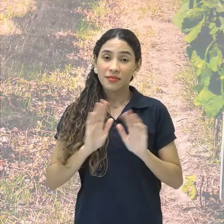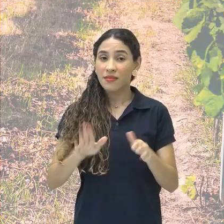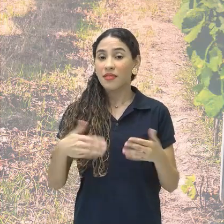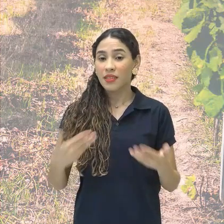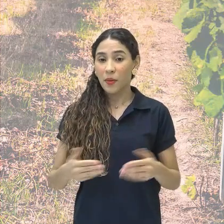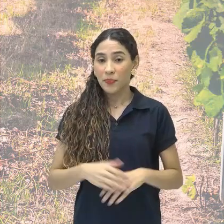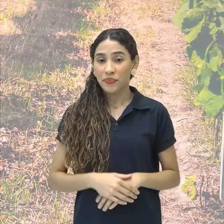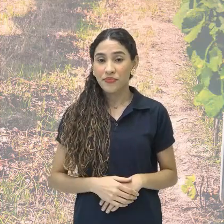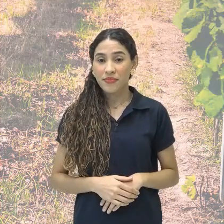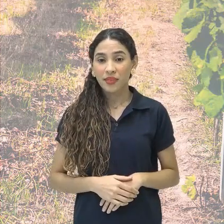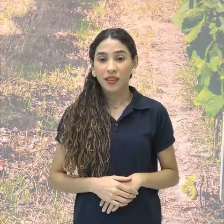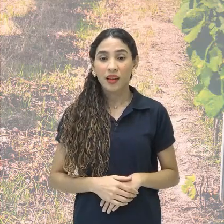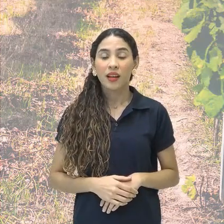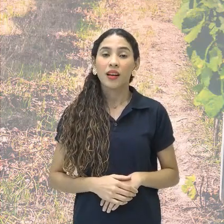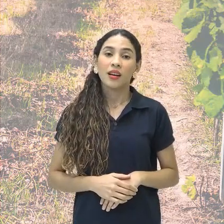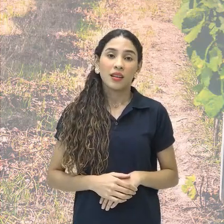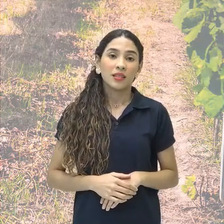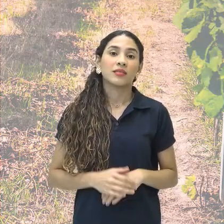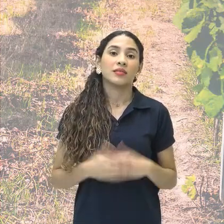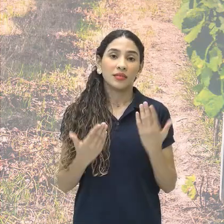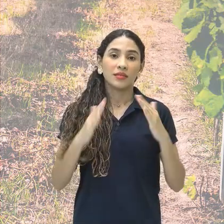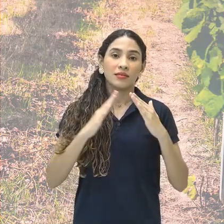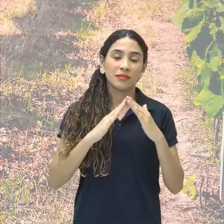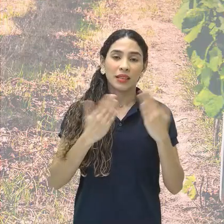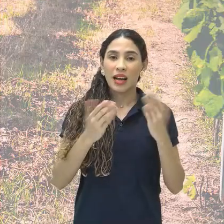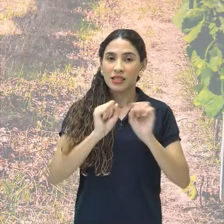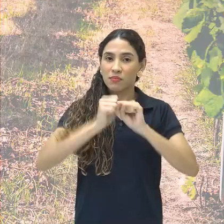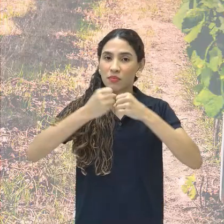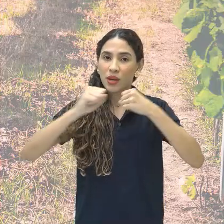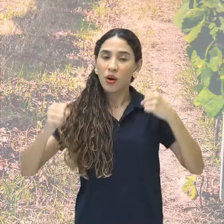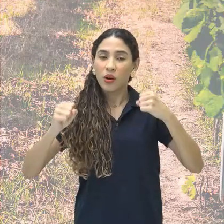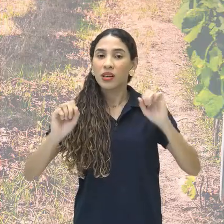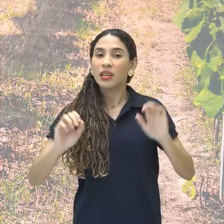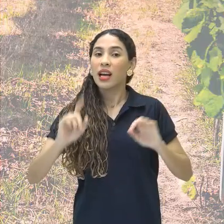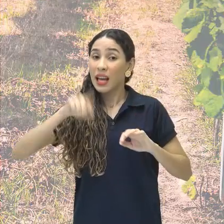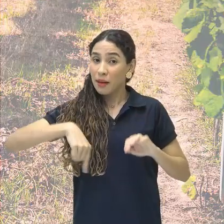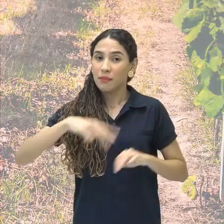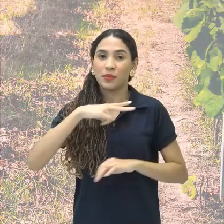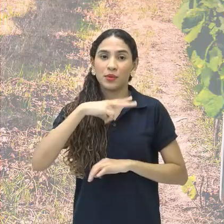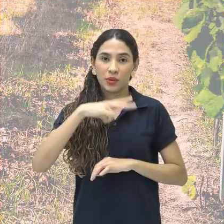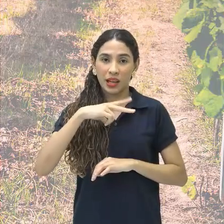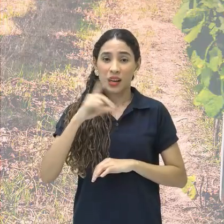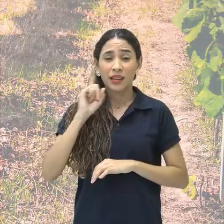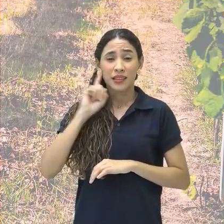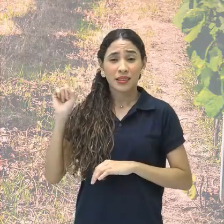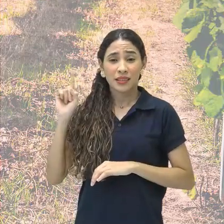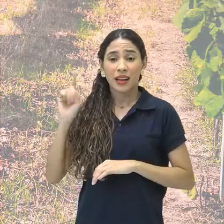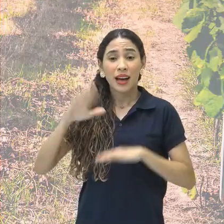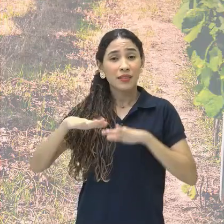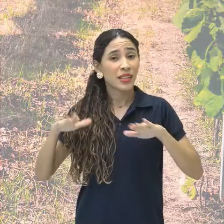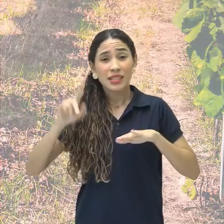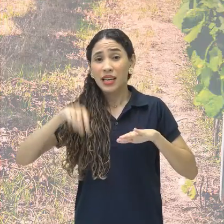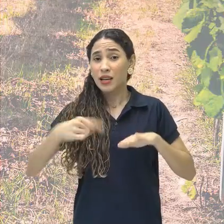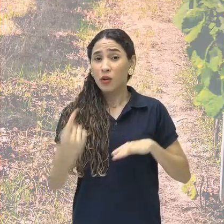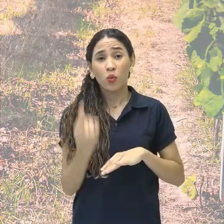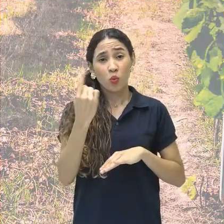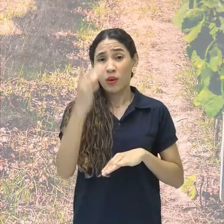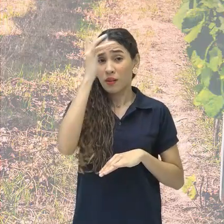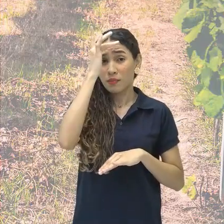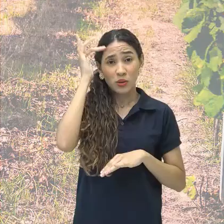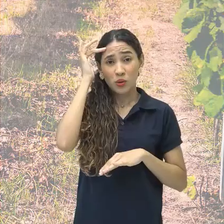Então, é dessa forma, grandes propriedades, né? E a propriedade privada. Isso aqui tudinho muitas vezes pertence a uma